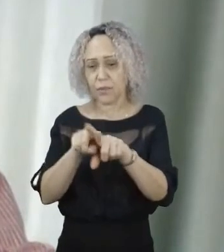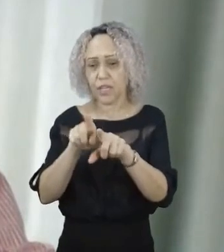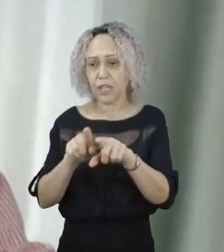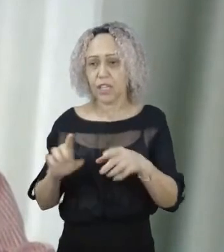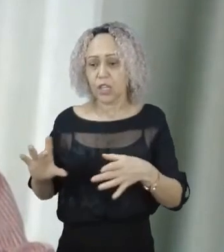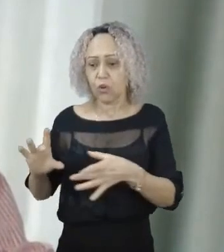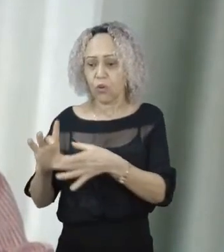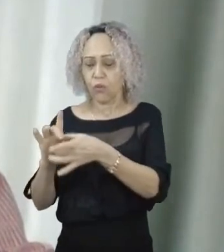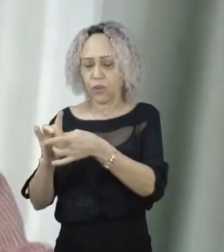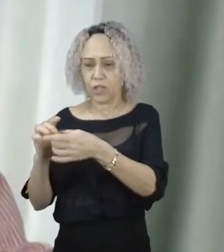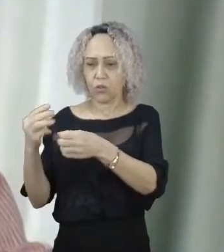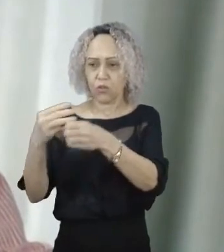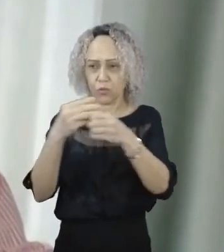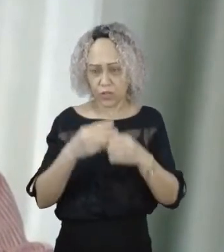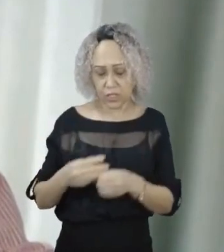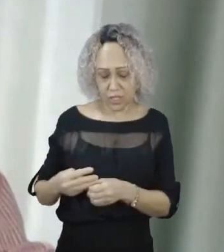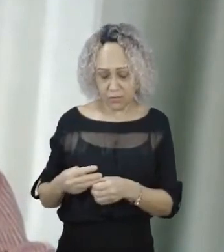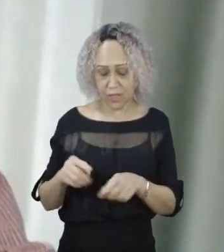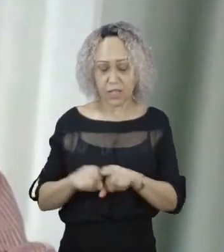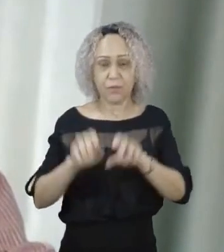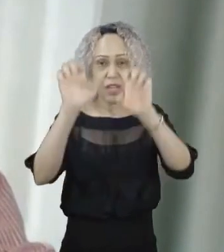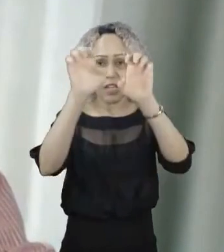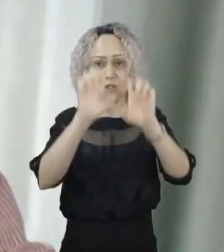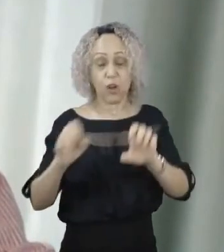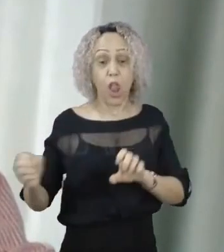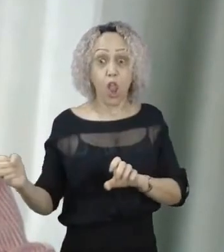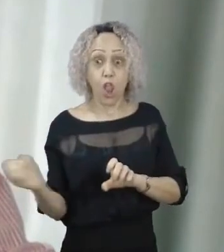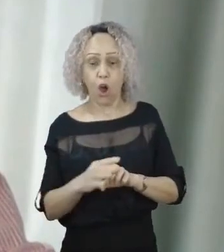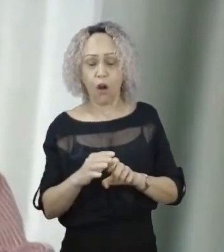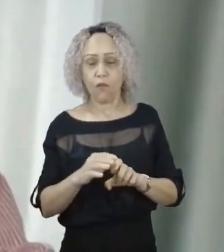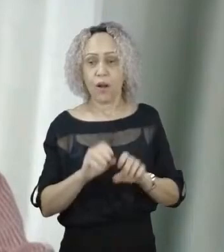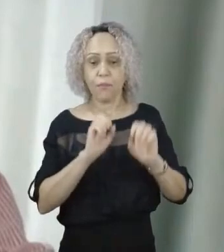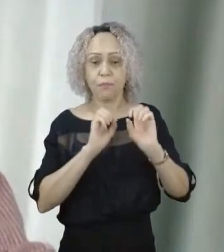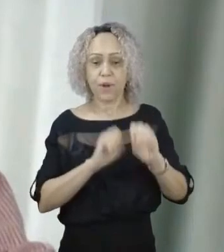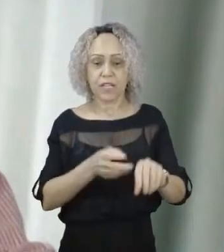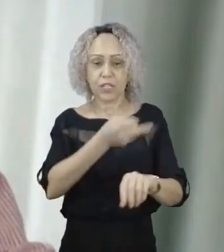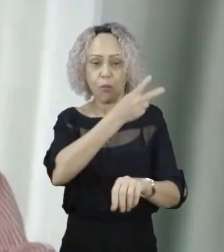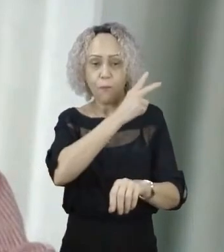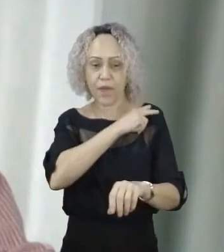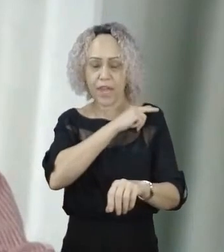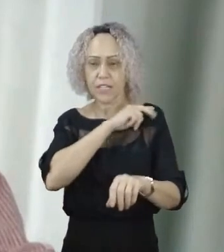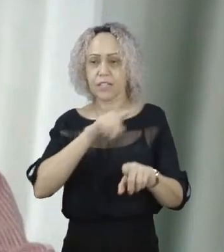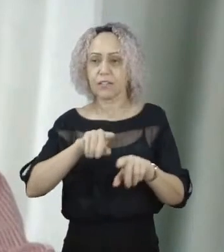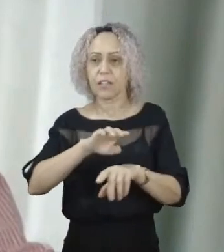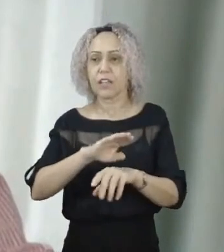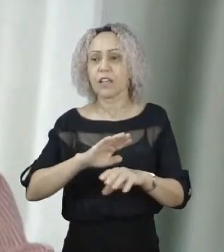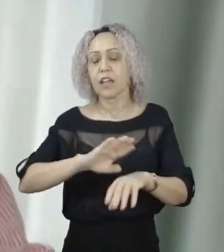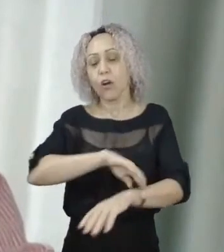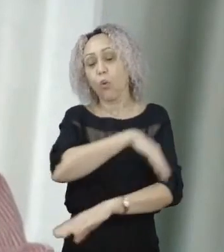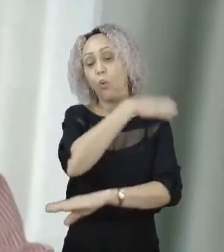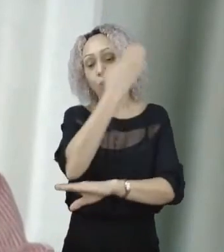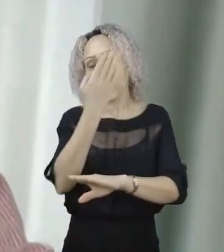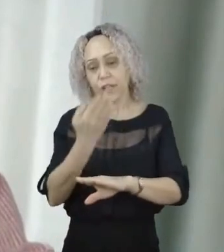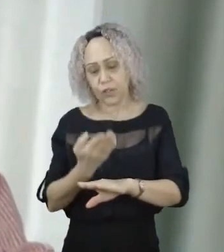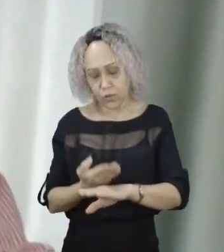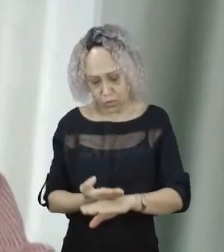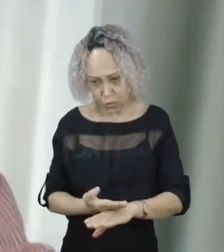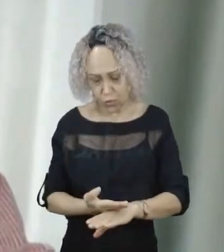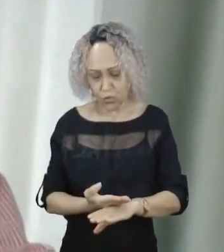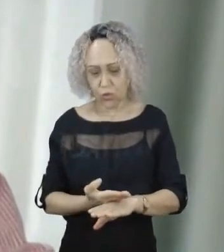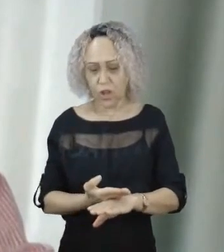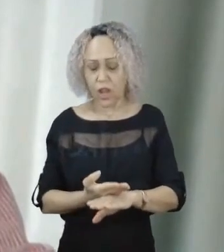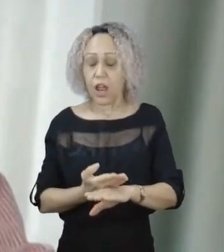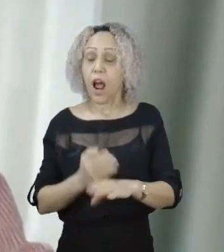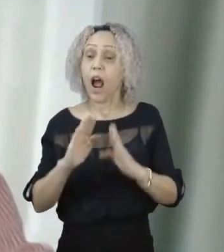estruturas para o ensino médio integral. A escola em tempo integral, que a gente prevê que seja um ambiente